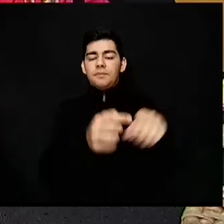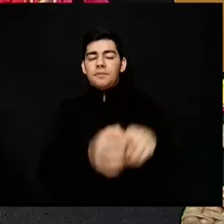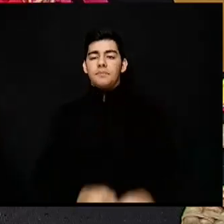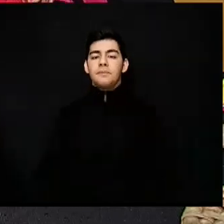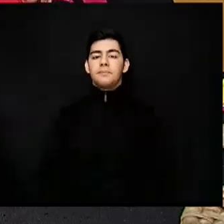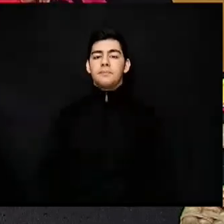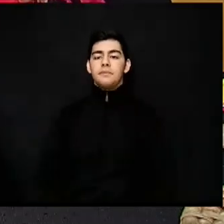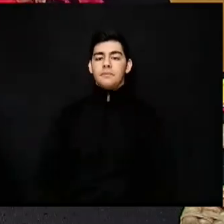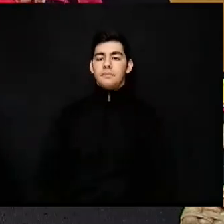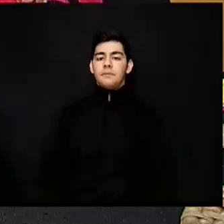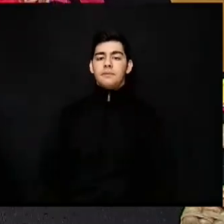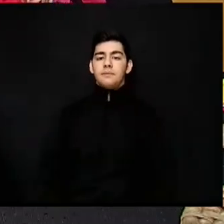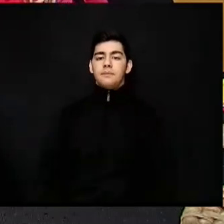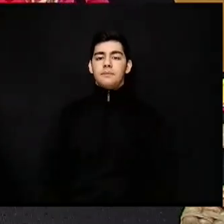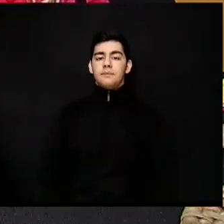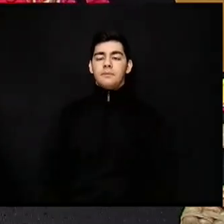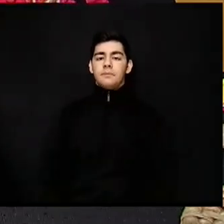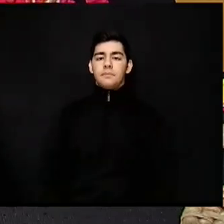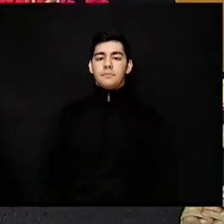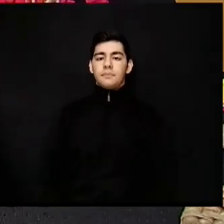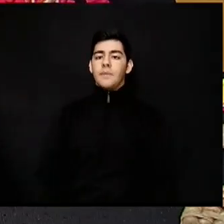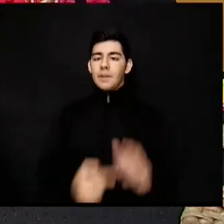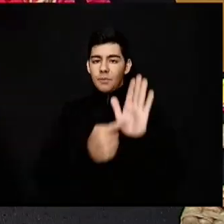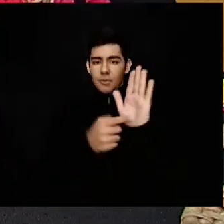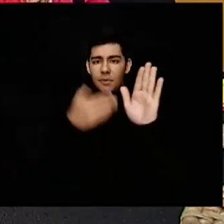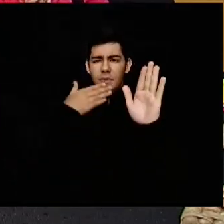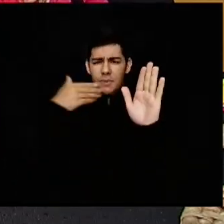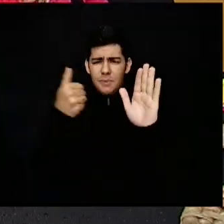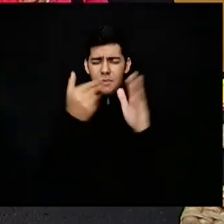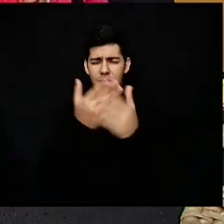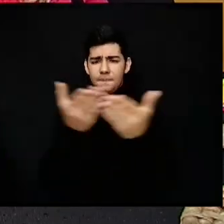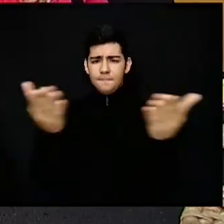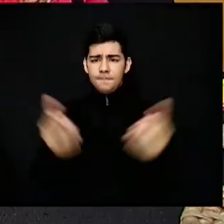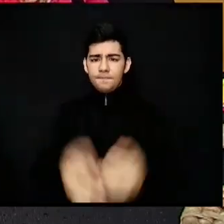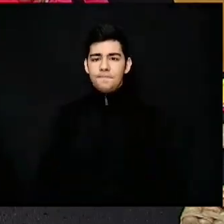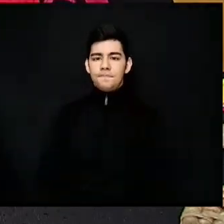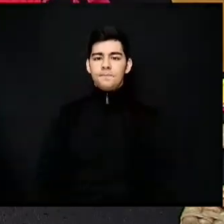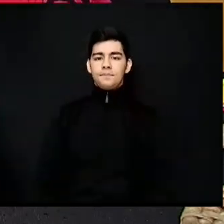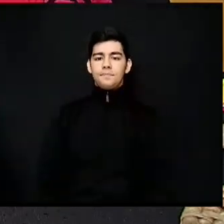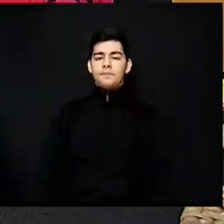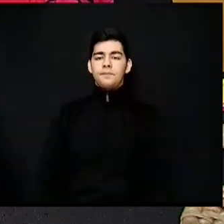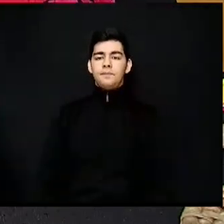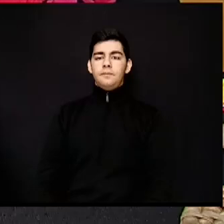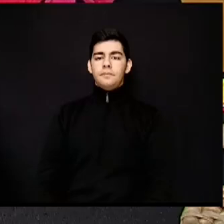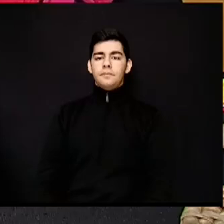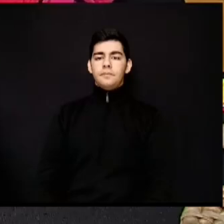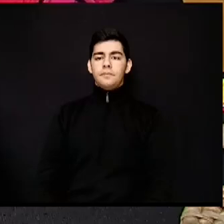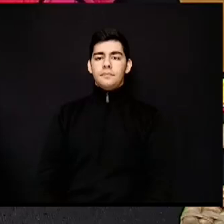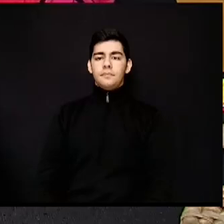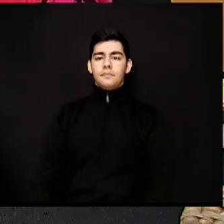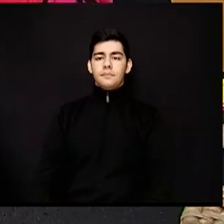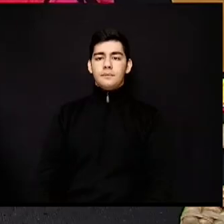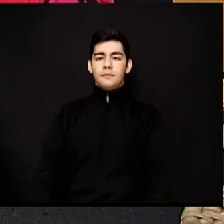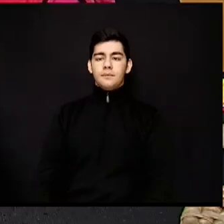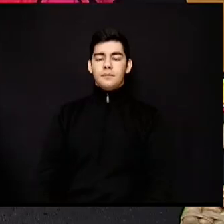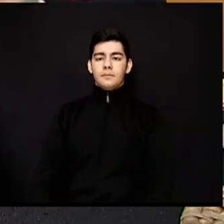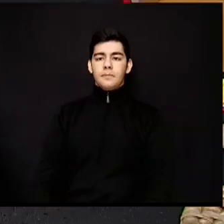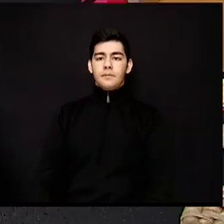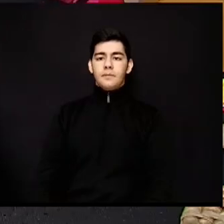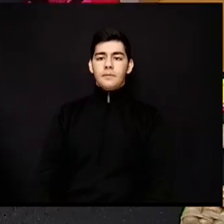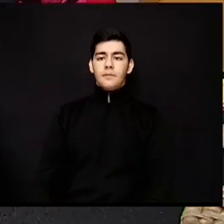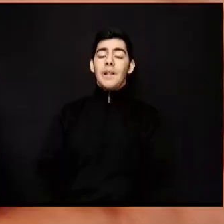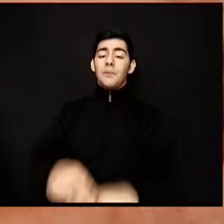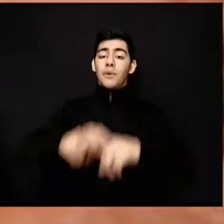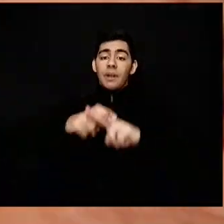mais abertinho. Aqui dá pra ver, acho que é um pouquinho mais, ó. É de acordo com a idade, então... Que assim,